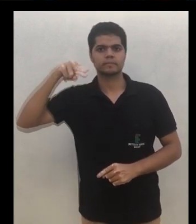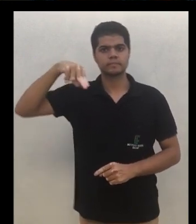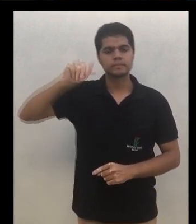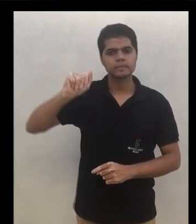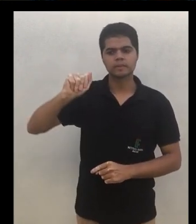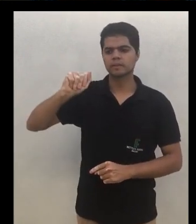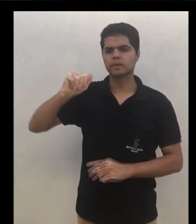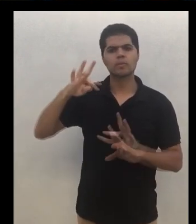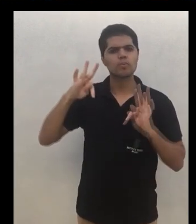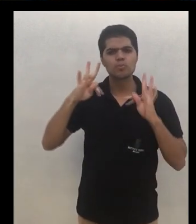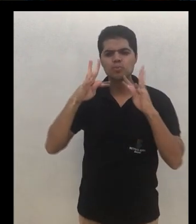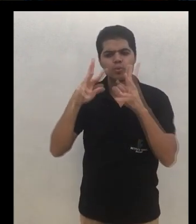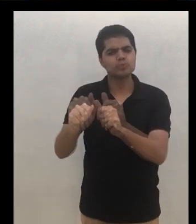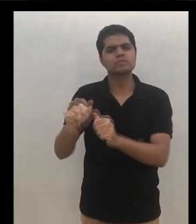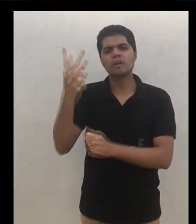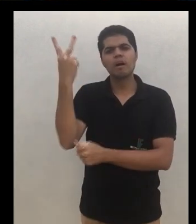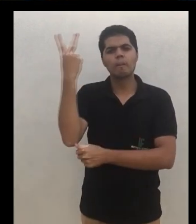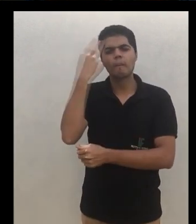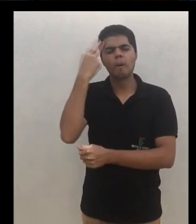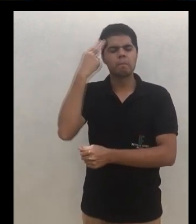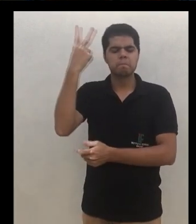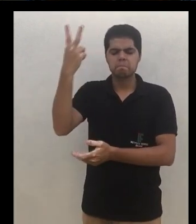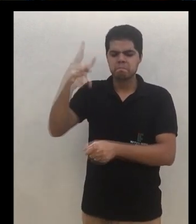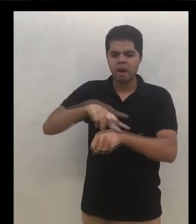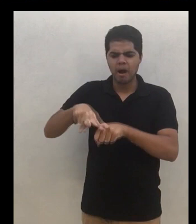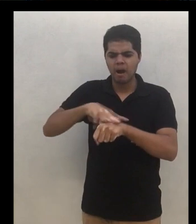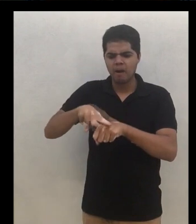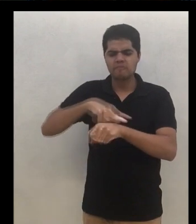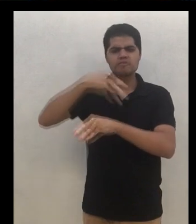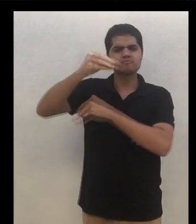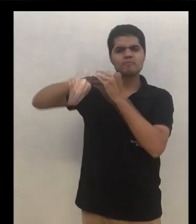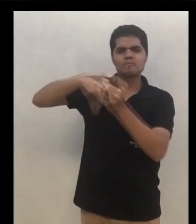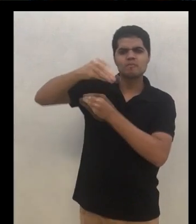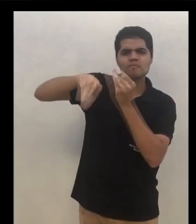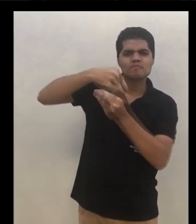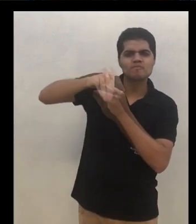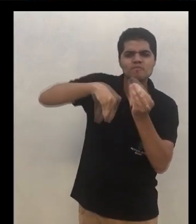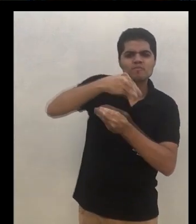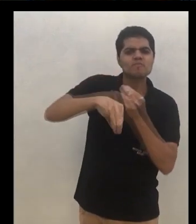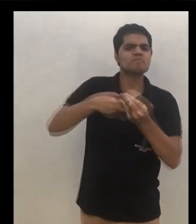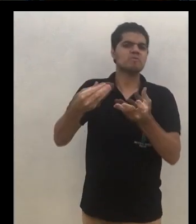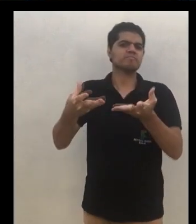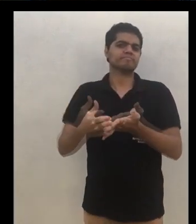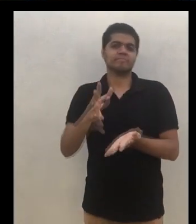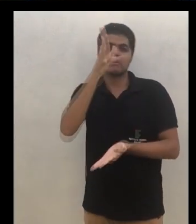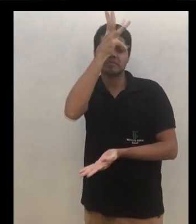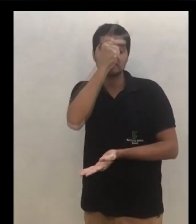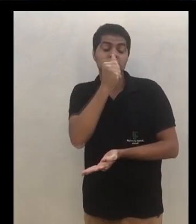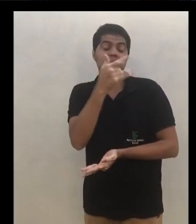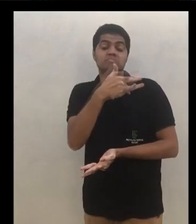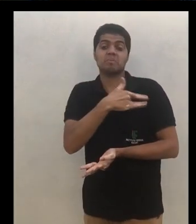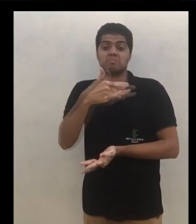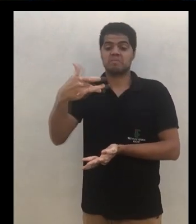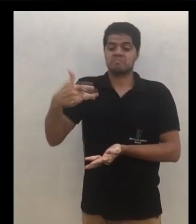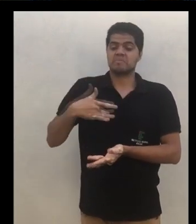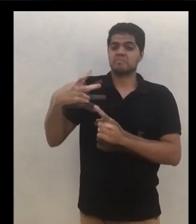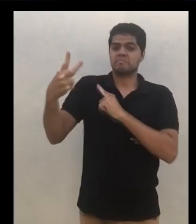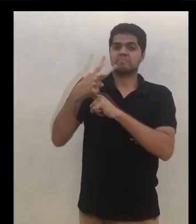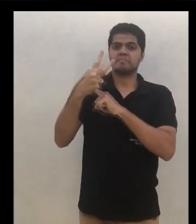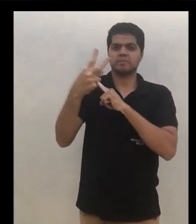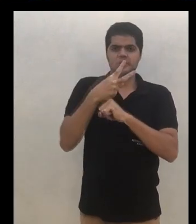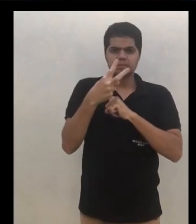um mix dessas ervas medicinais, colocar na sua ração, o animal está protegido, tá? Tem